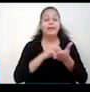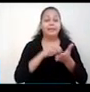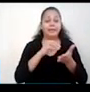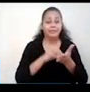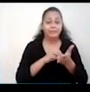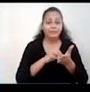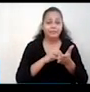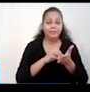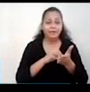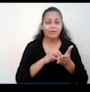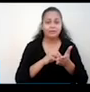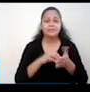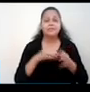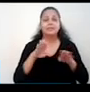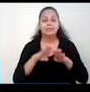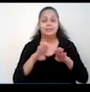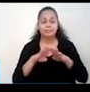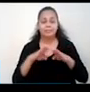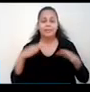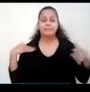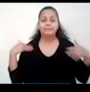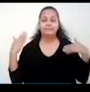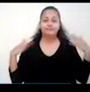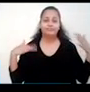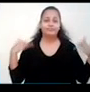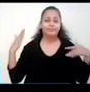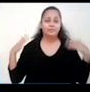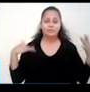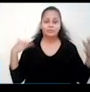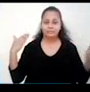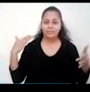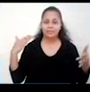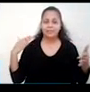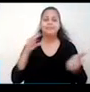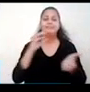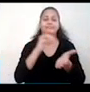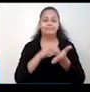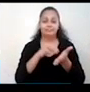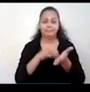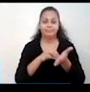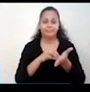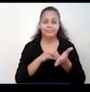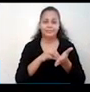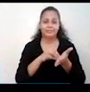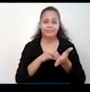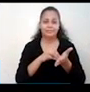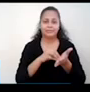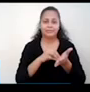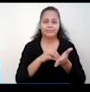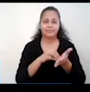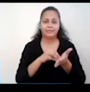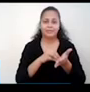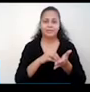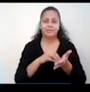convívio social. Nas grandes metrópoles, essas áreas aí são escassas, né? Isso faz com que ocorra o quê? A